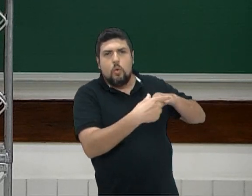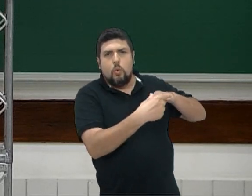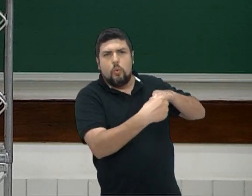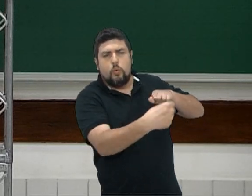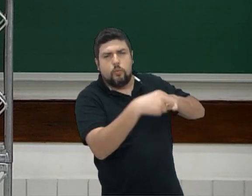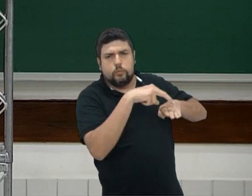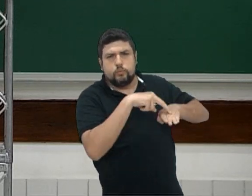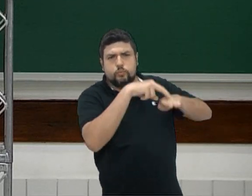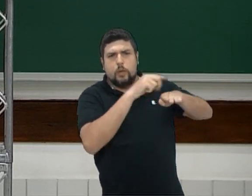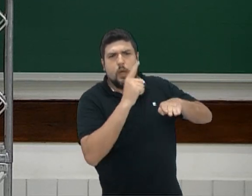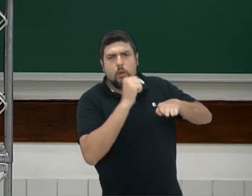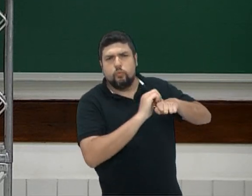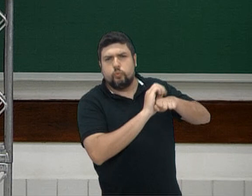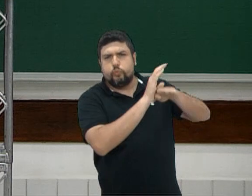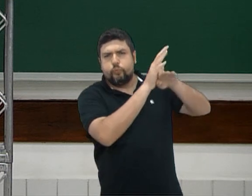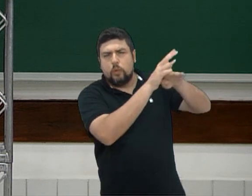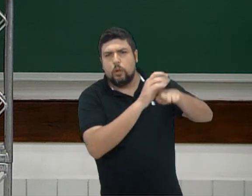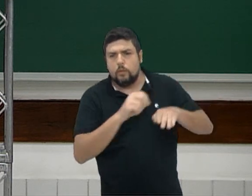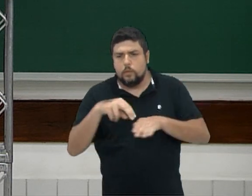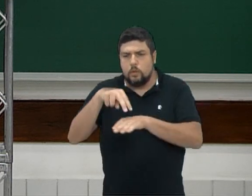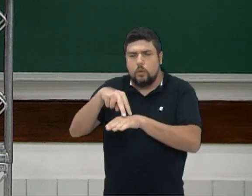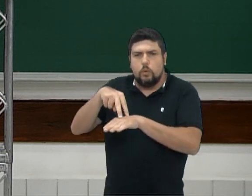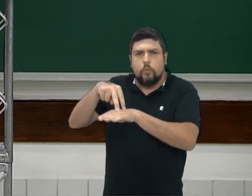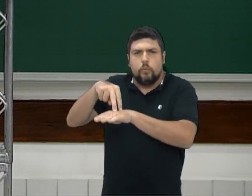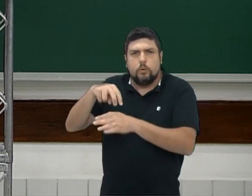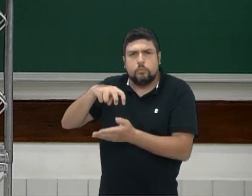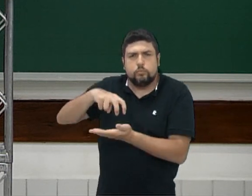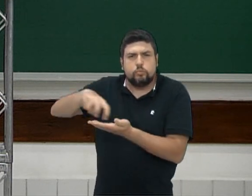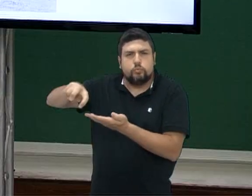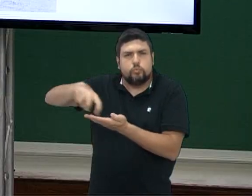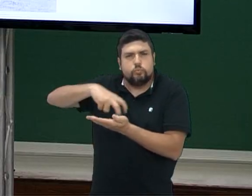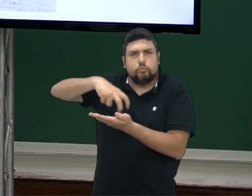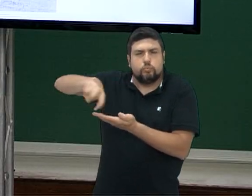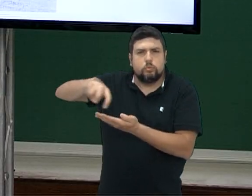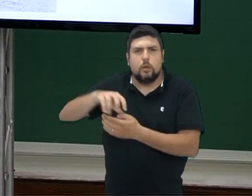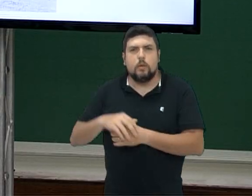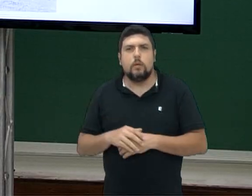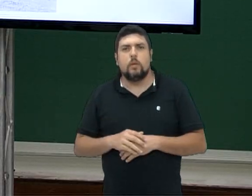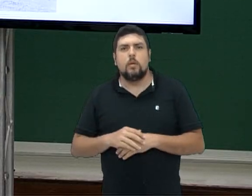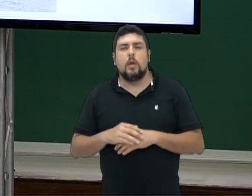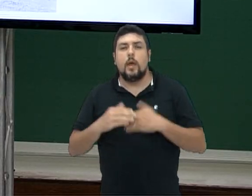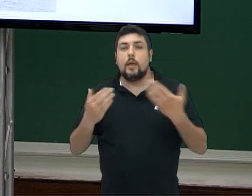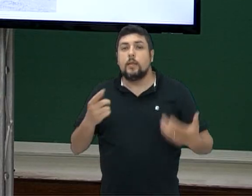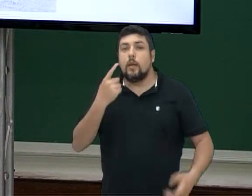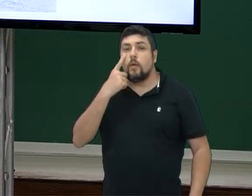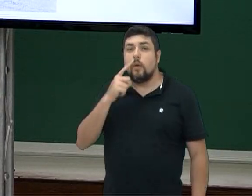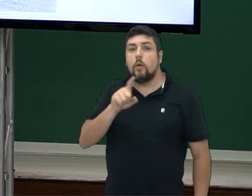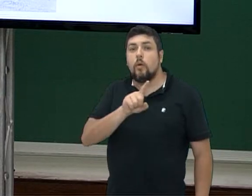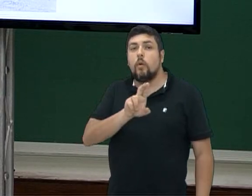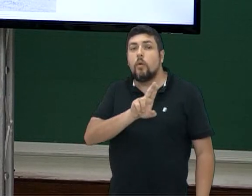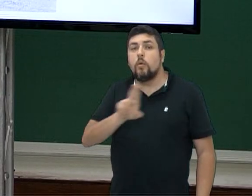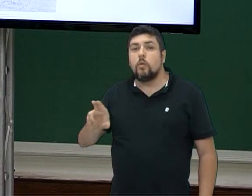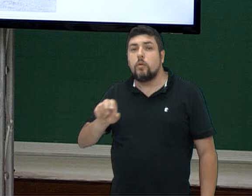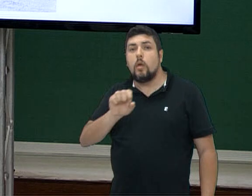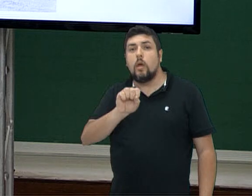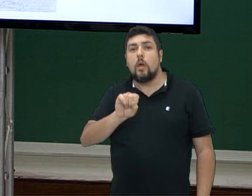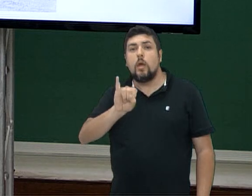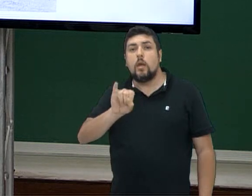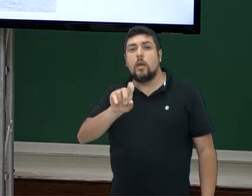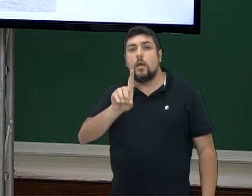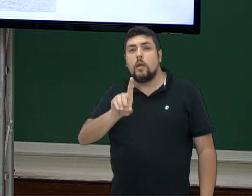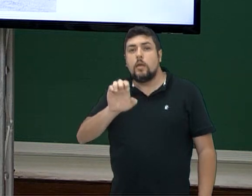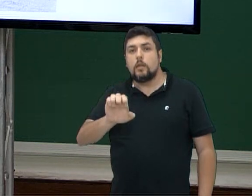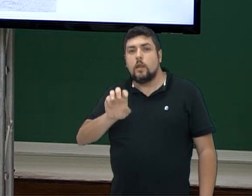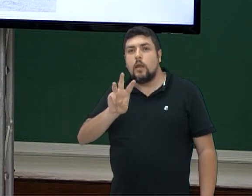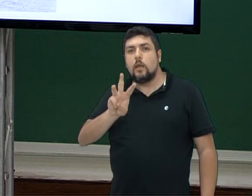skate. Então, naquela época ele ficou conhecido como, né, sidewall surfing, ou seja, surf de calçada. Então, os